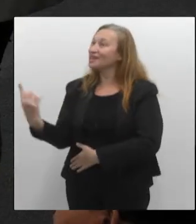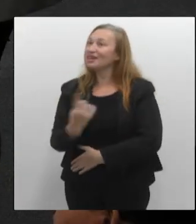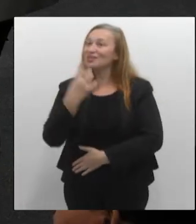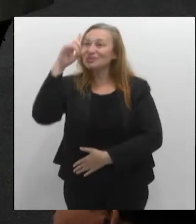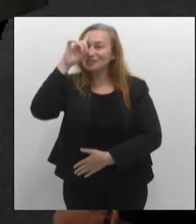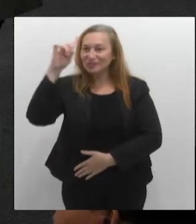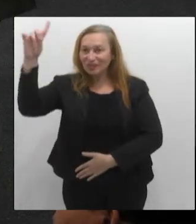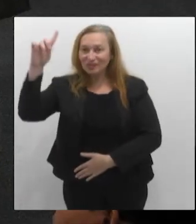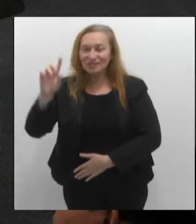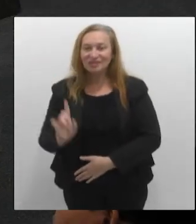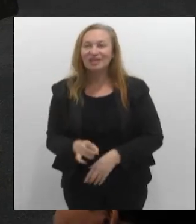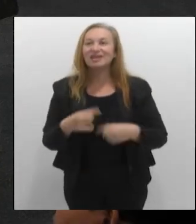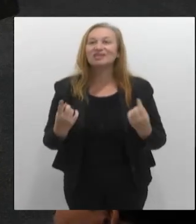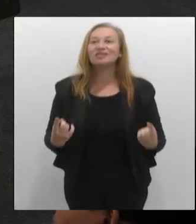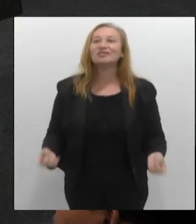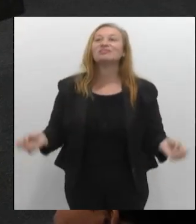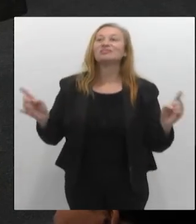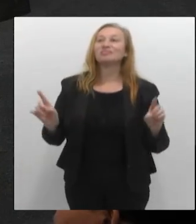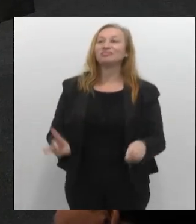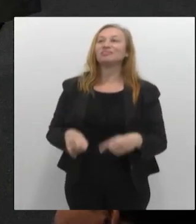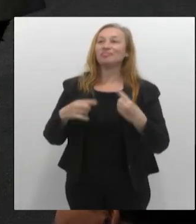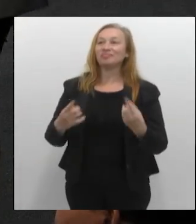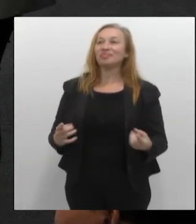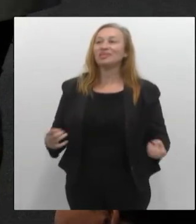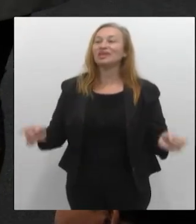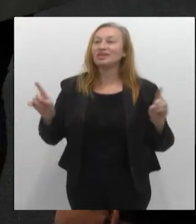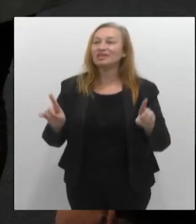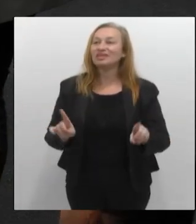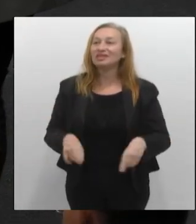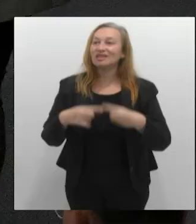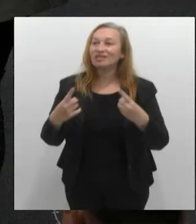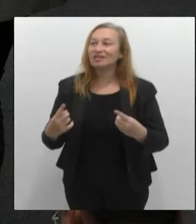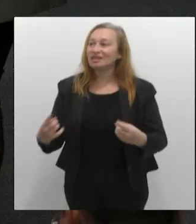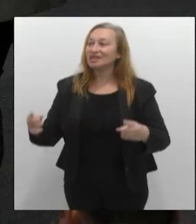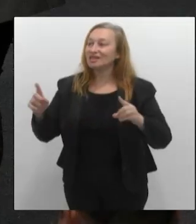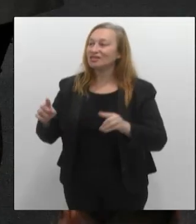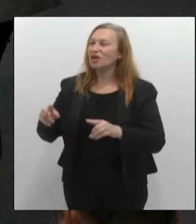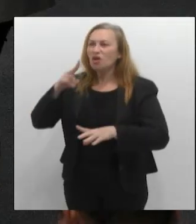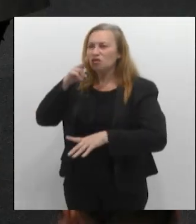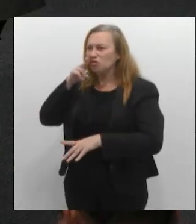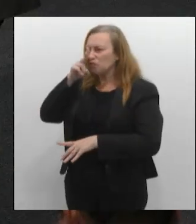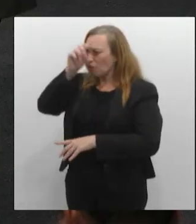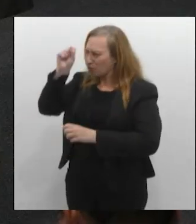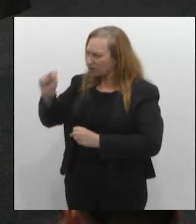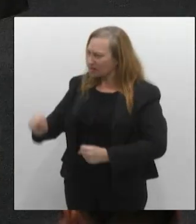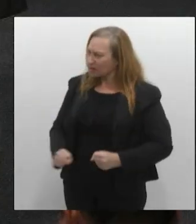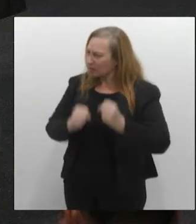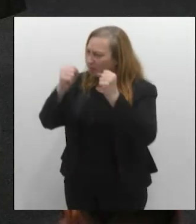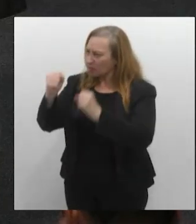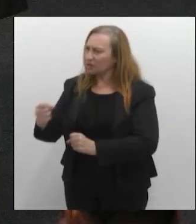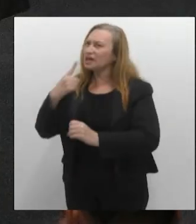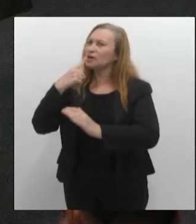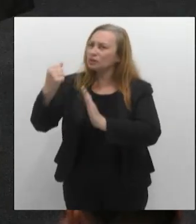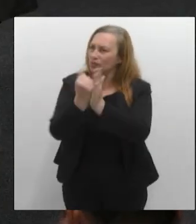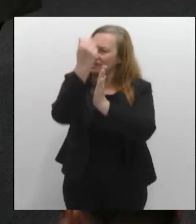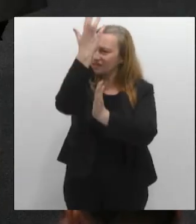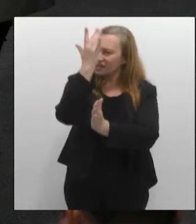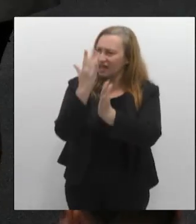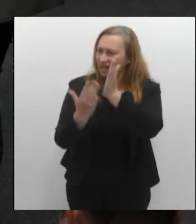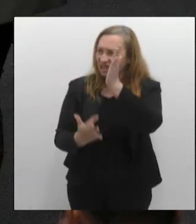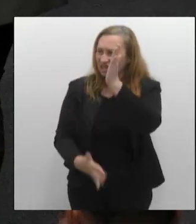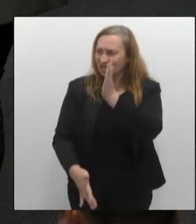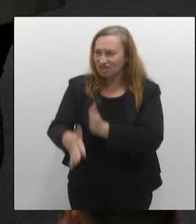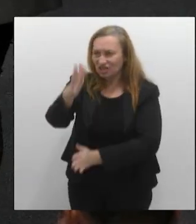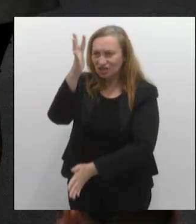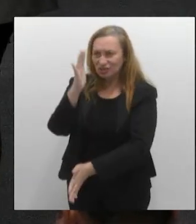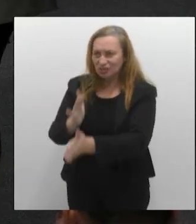Obrigado, Senhor e nosso Deus. Sangue forte do Marte valente